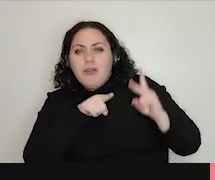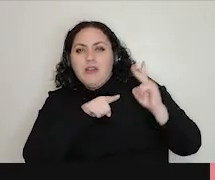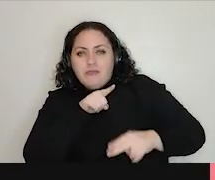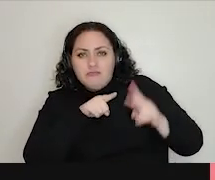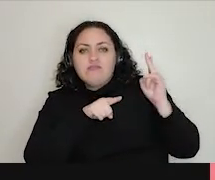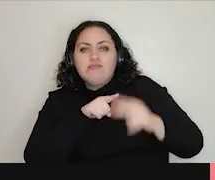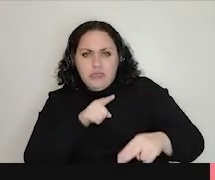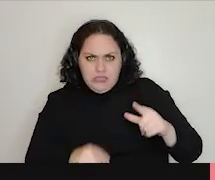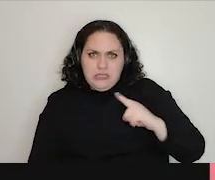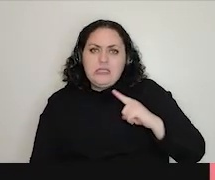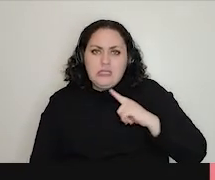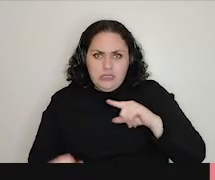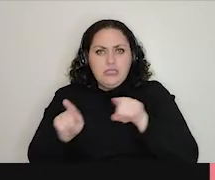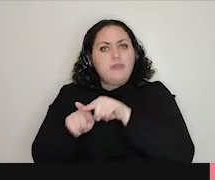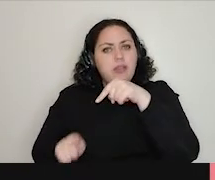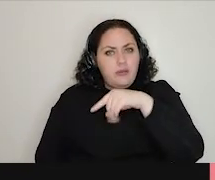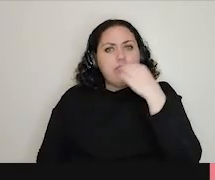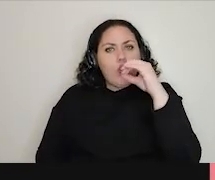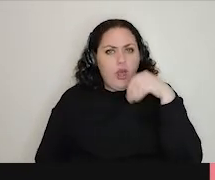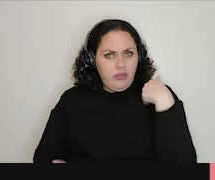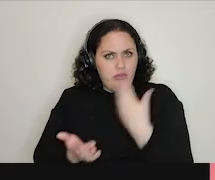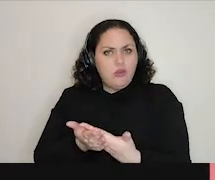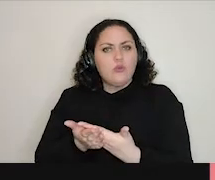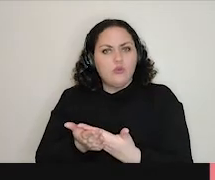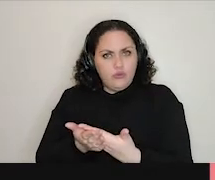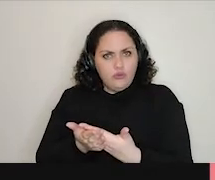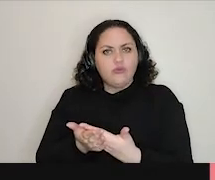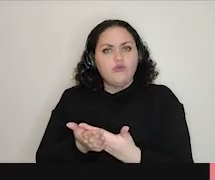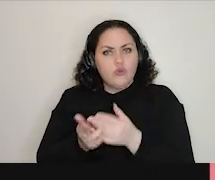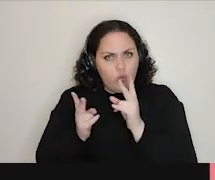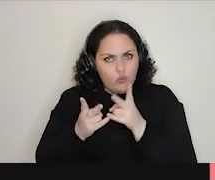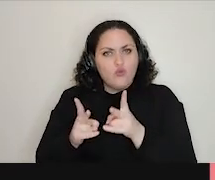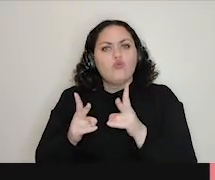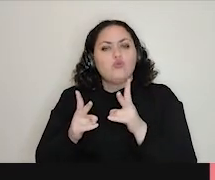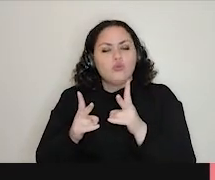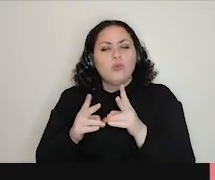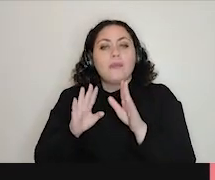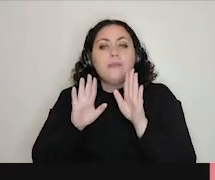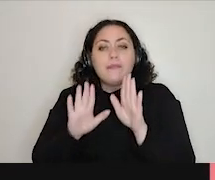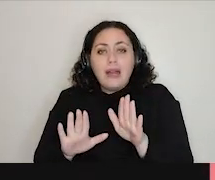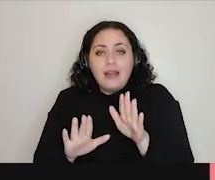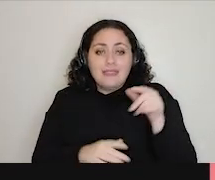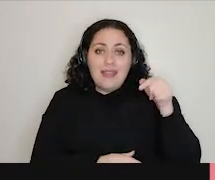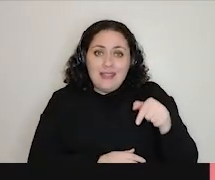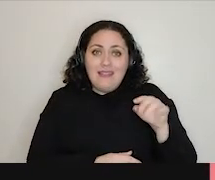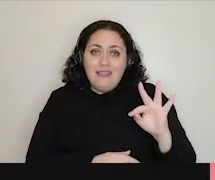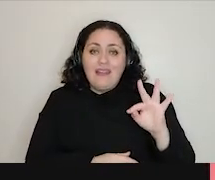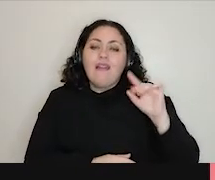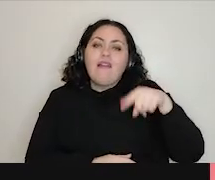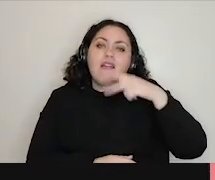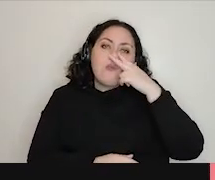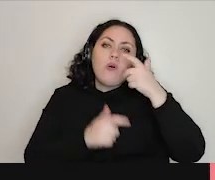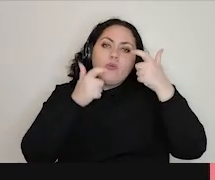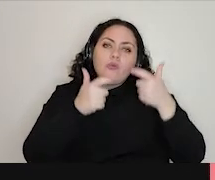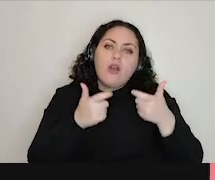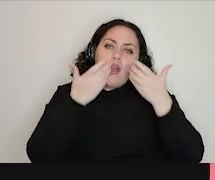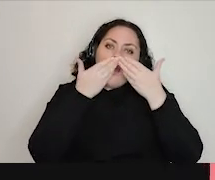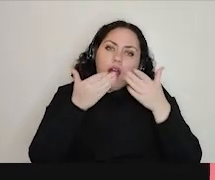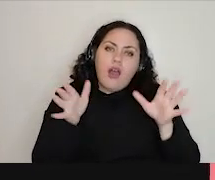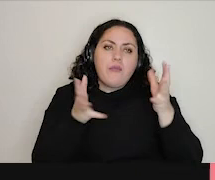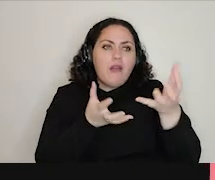Porto Alegre, inclusive, eu posso trazer uma série de relatos, mas que tem essa perspectiva de ser um espaço de acolhimento, um espaço